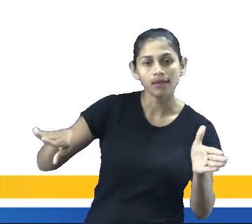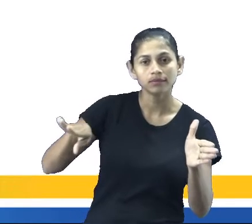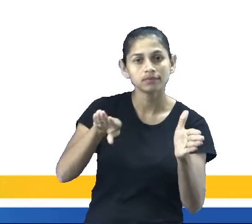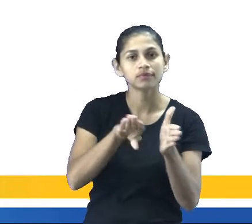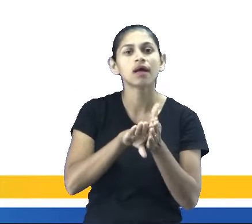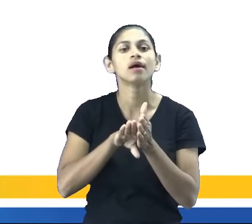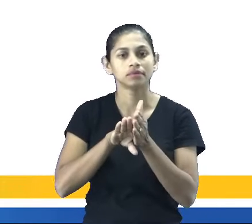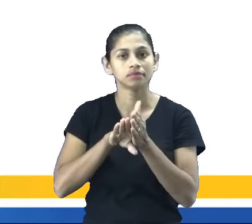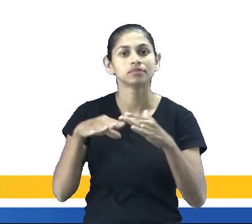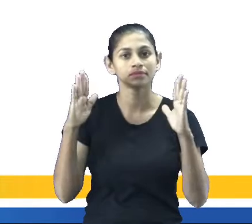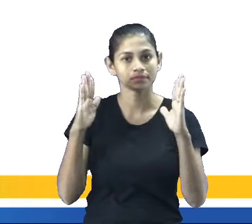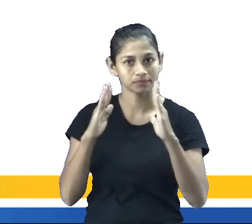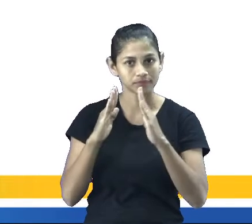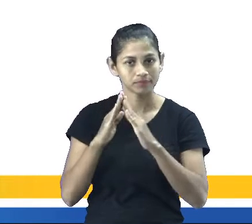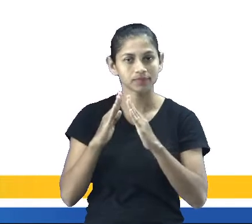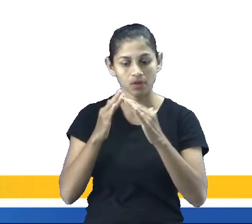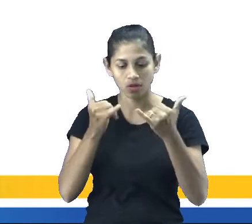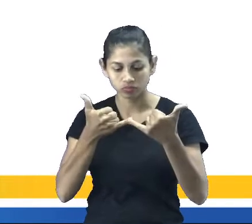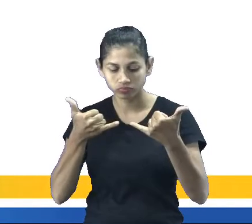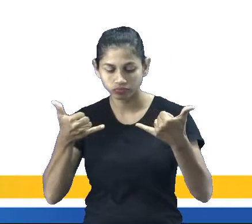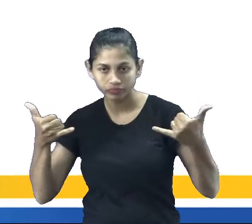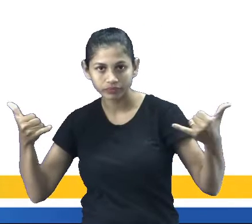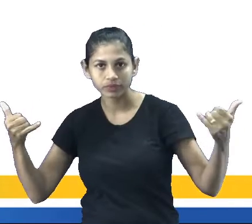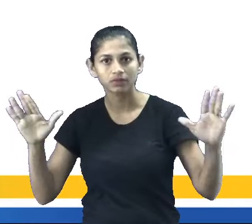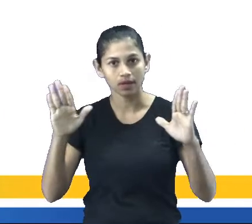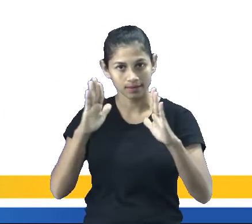ali essa energia para a rede